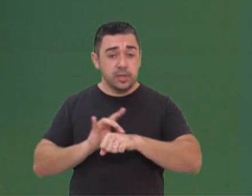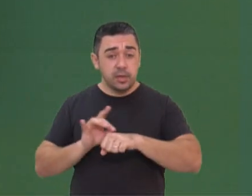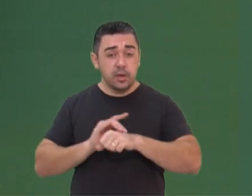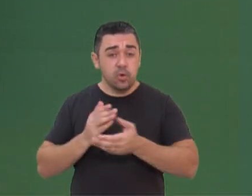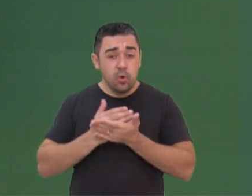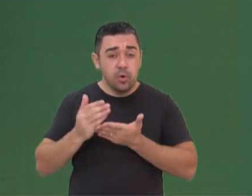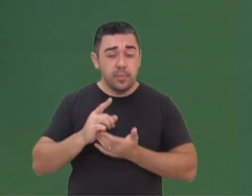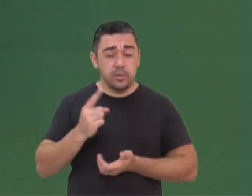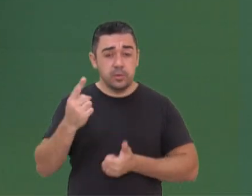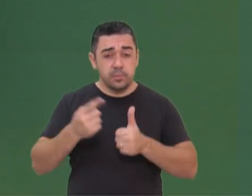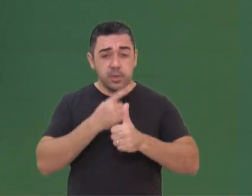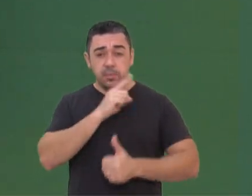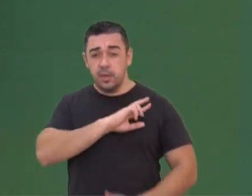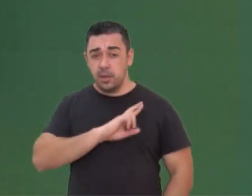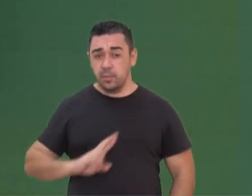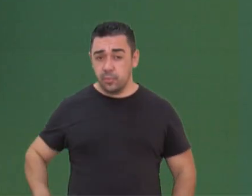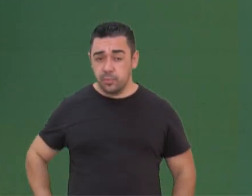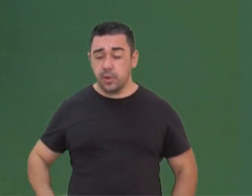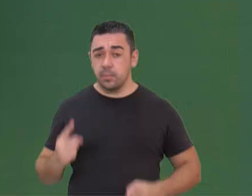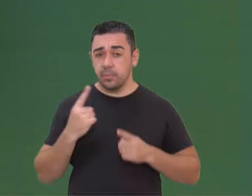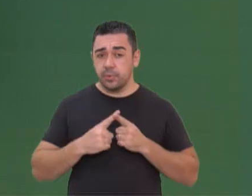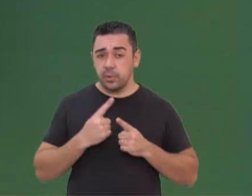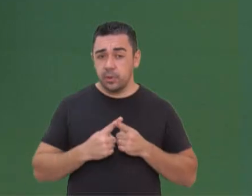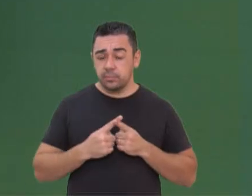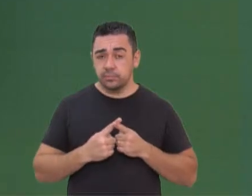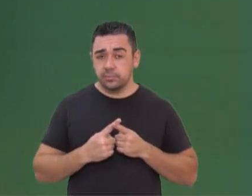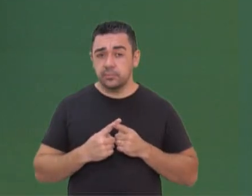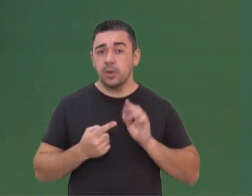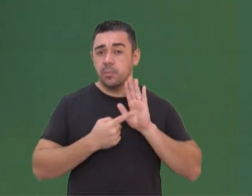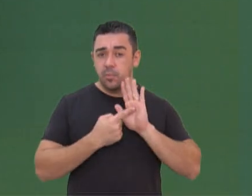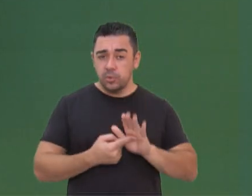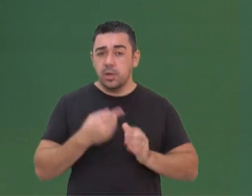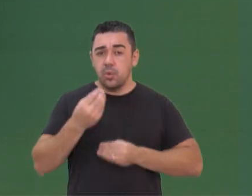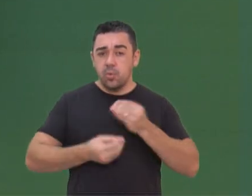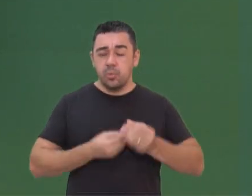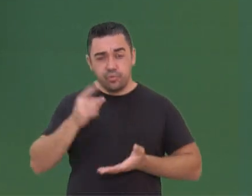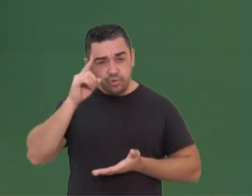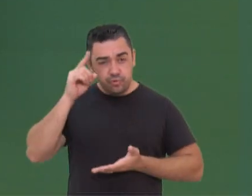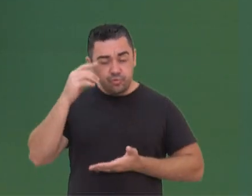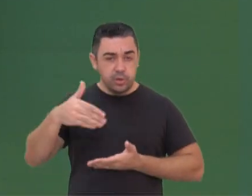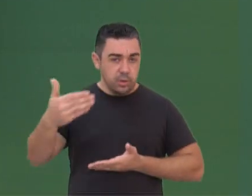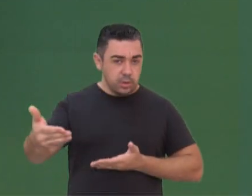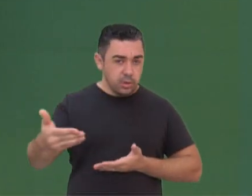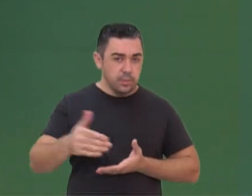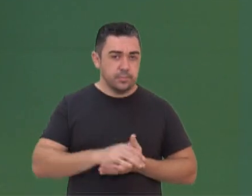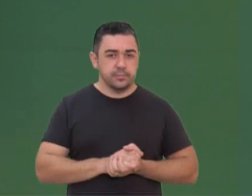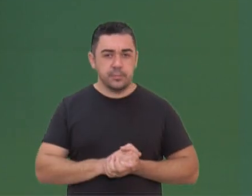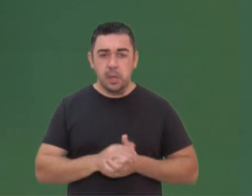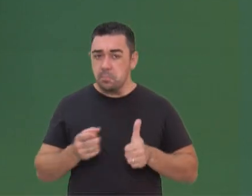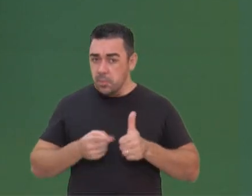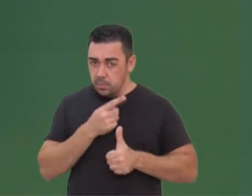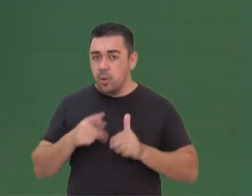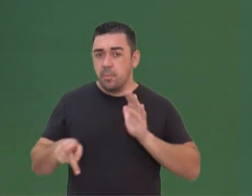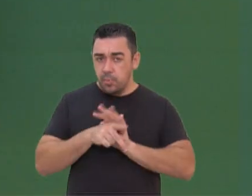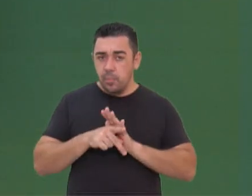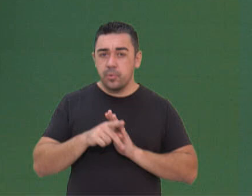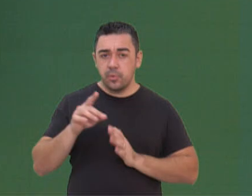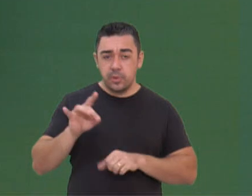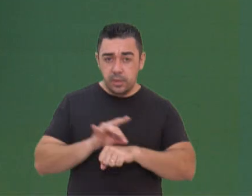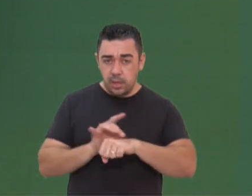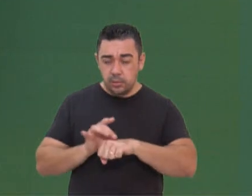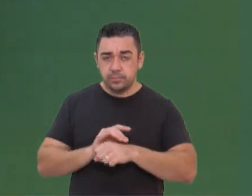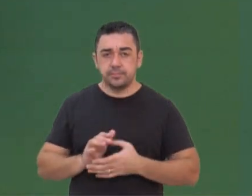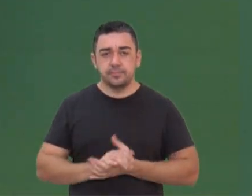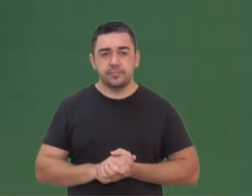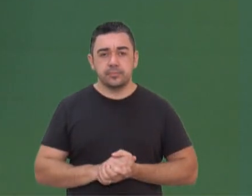da República. E servia para quê? Mostrar situações de seu cotidiano. Primeiro, para os próprios negros.